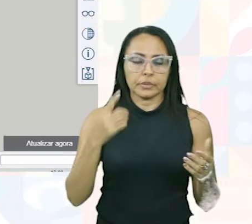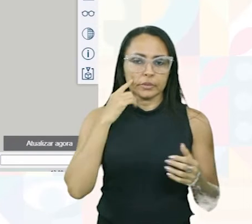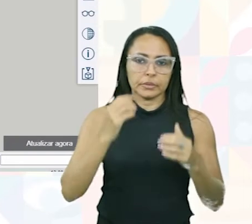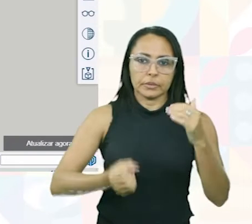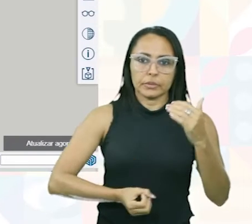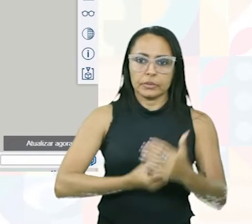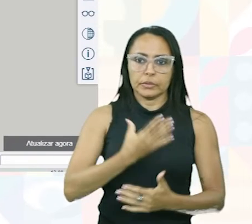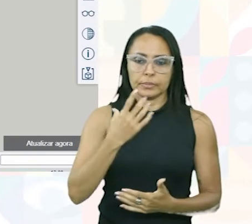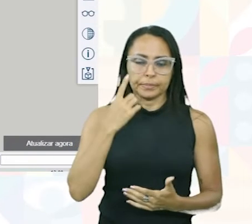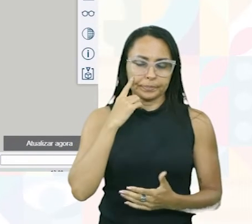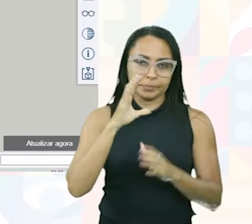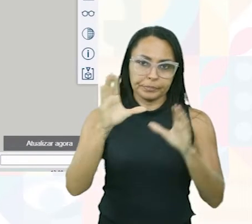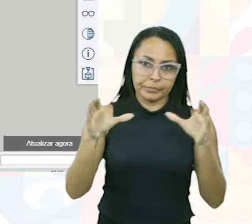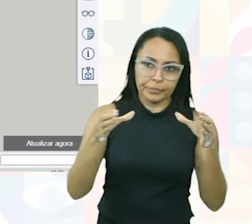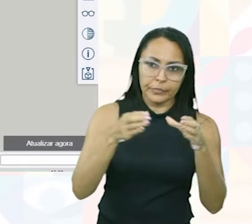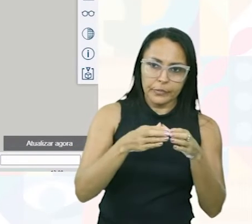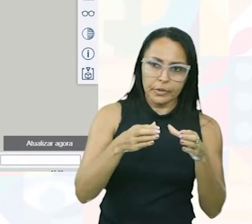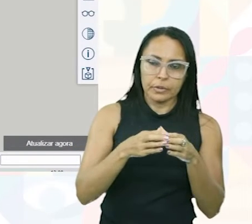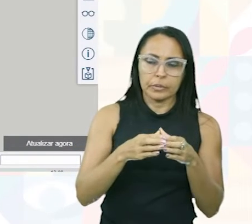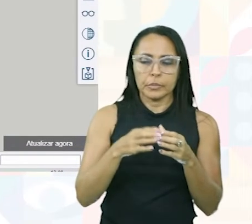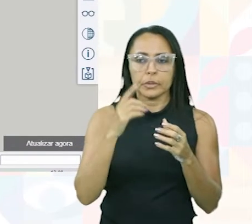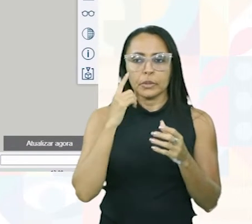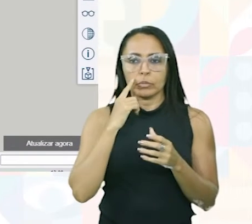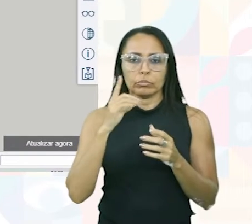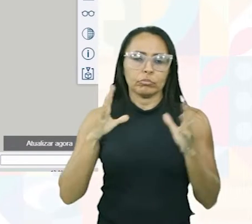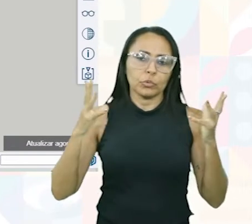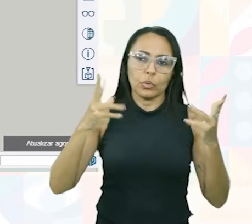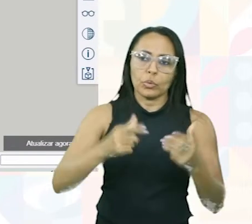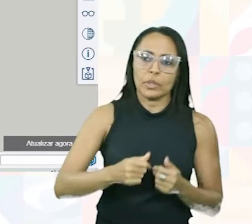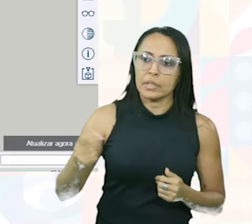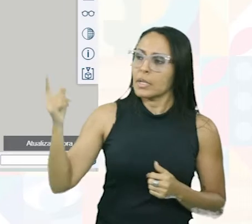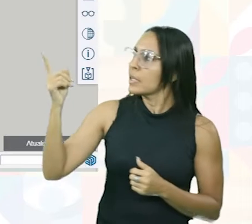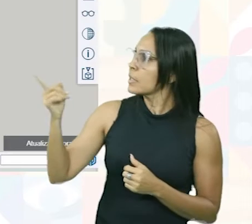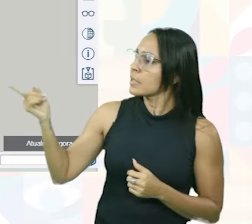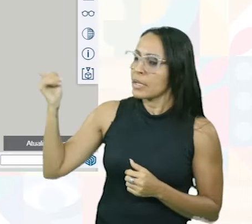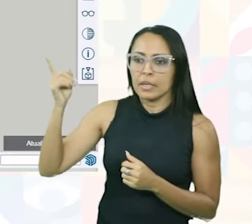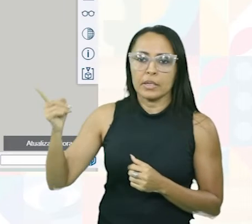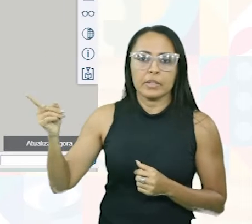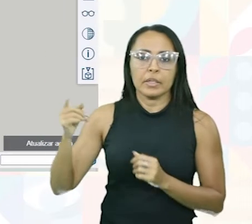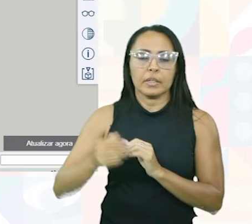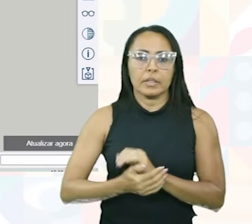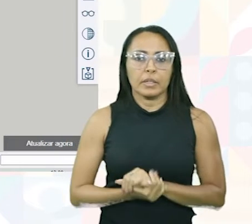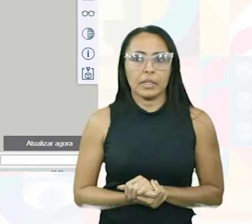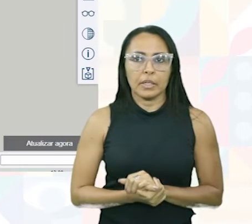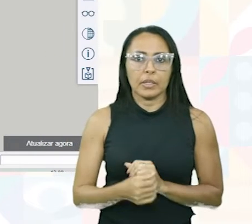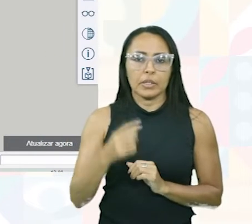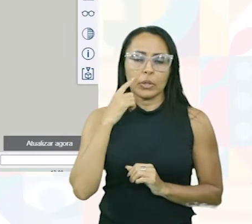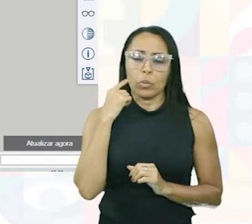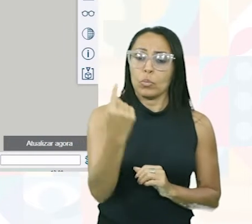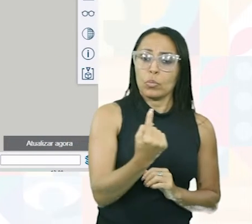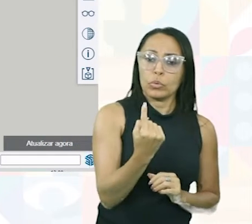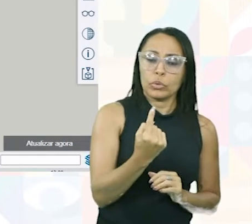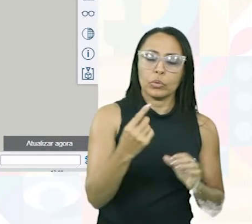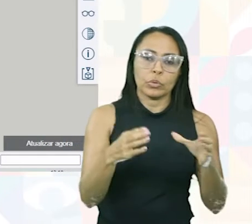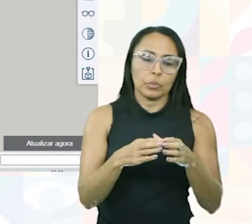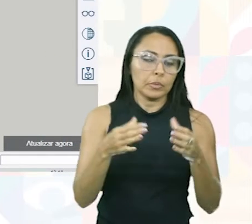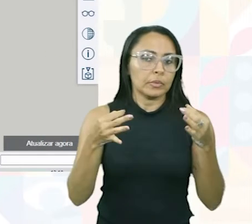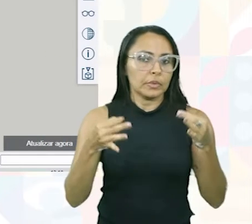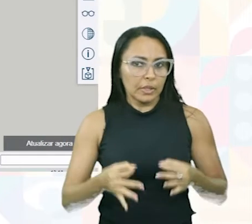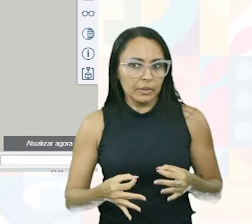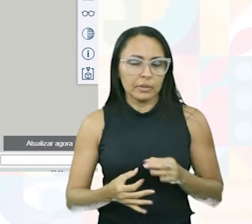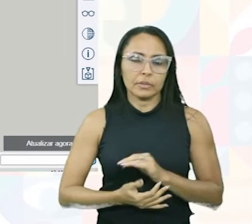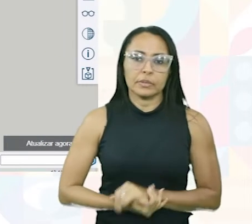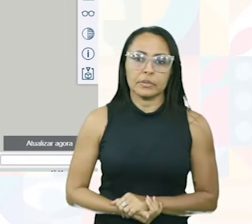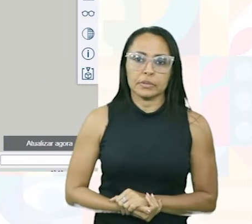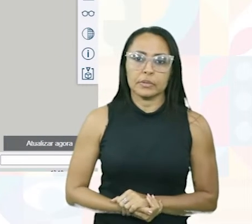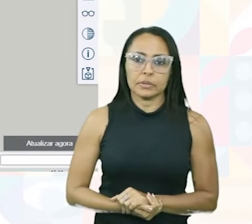grupo. Então, todas essas arestas, elas estão em um único grupo, certo? Elas estão juntas.